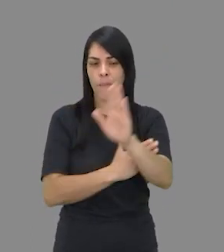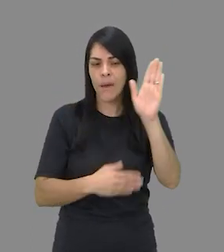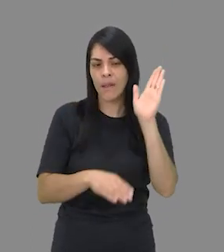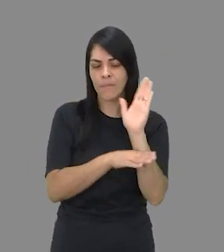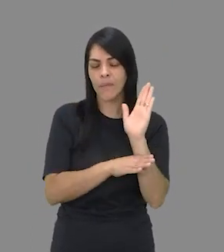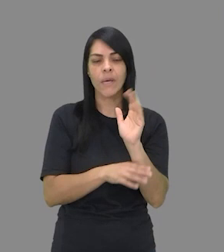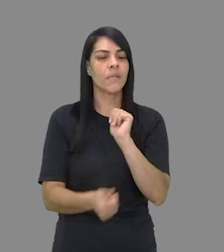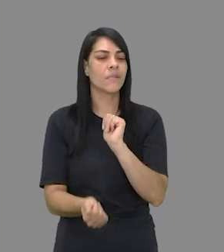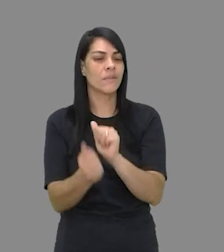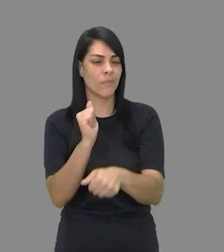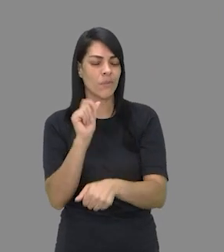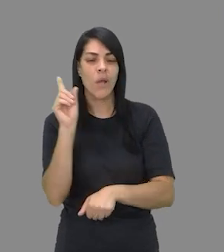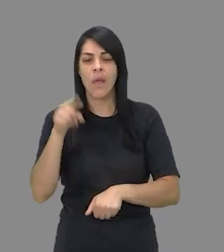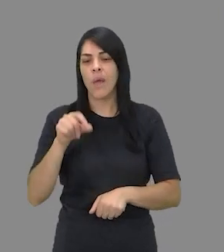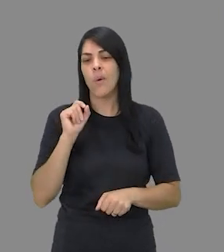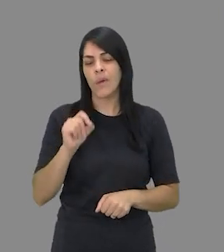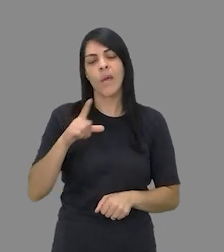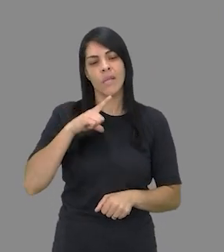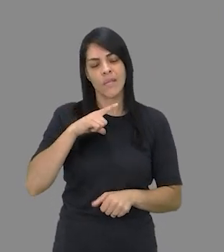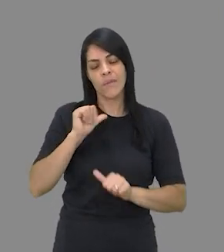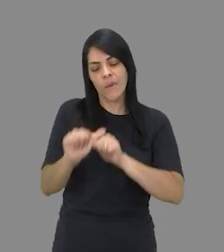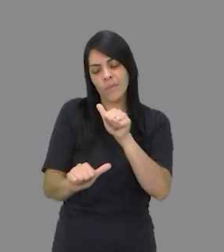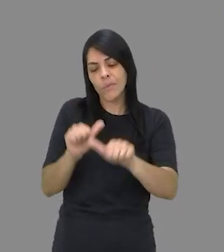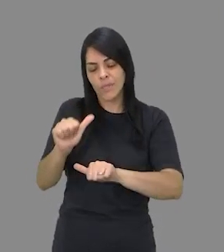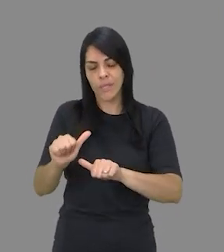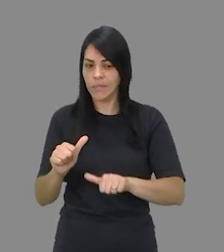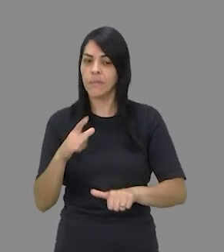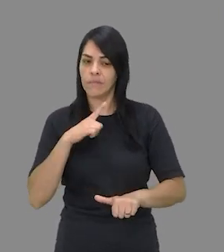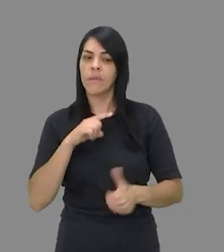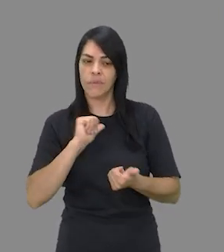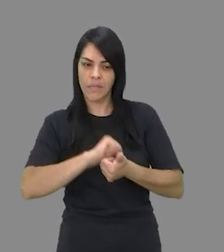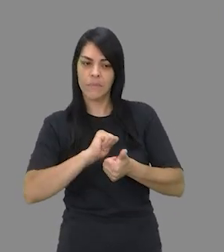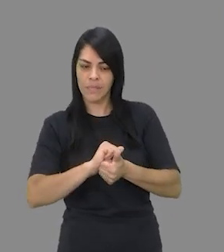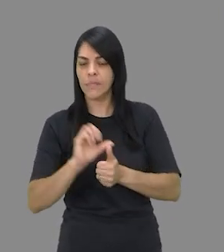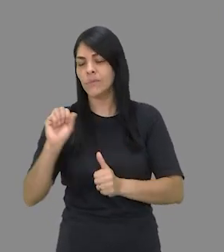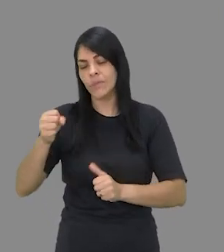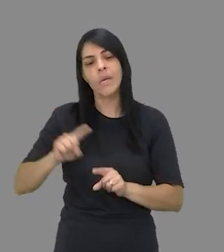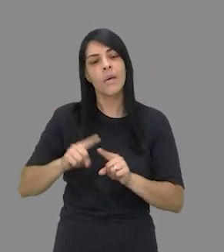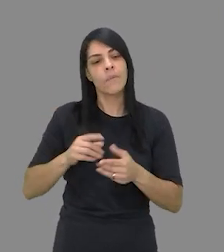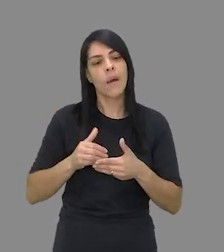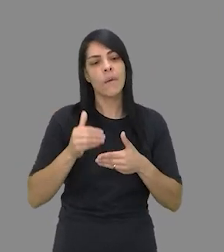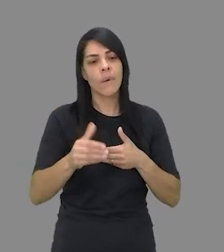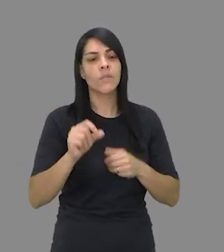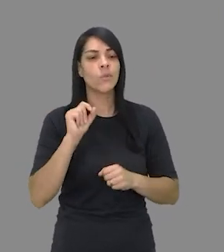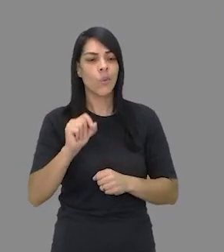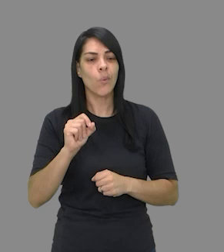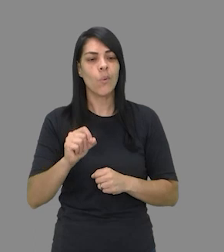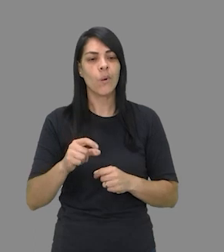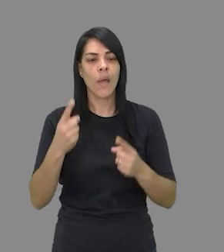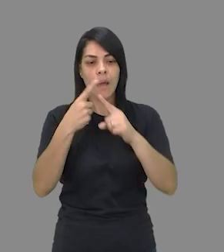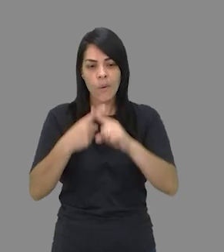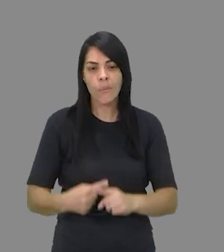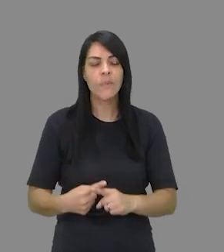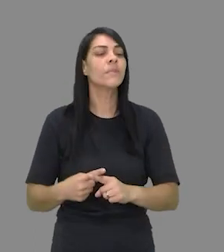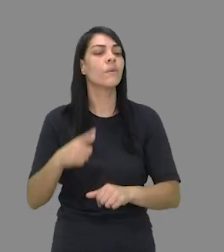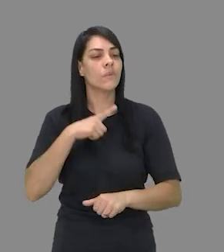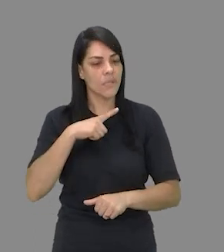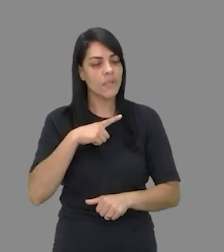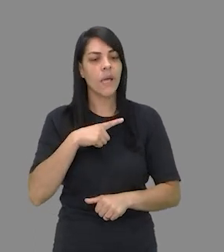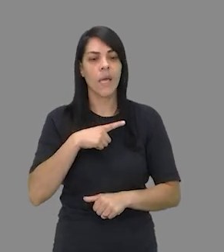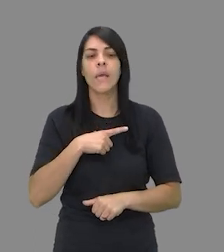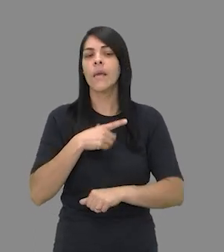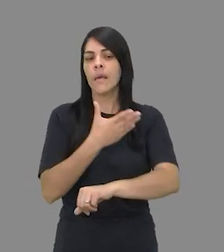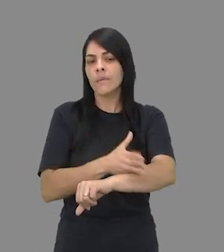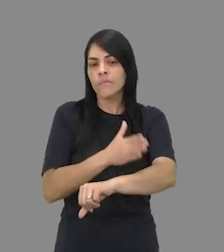o esporte, ele teve as suas modificações, as suas adaptações, e ele parte para as competições, né, para a grande competição, para os